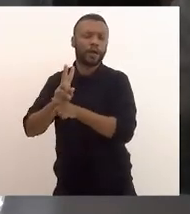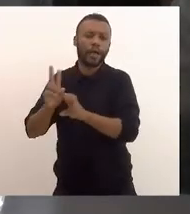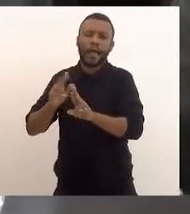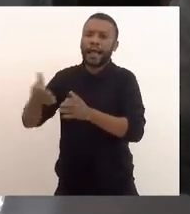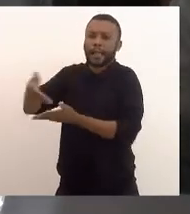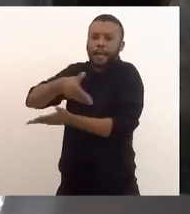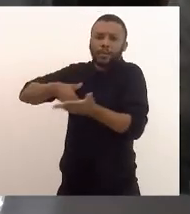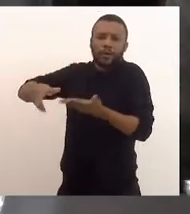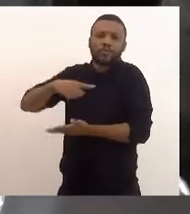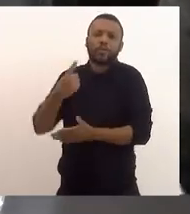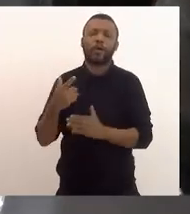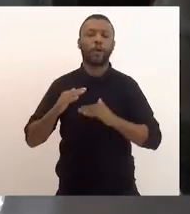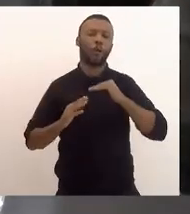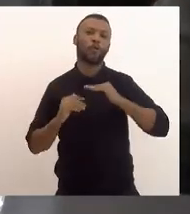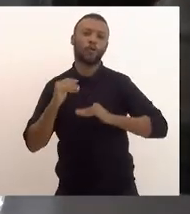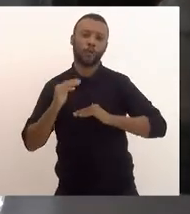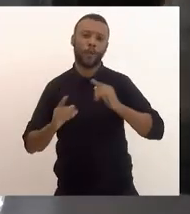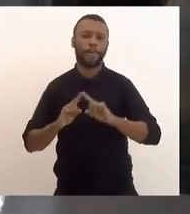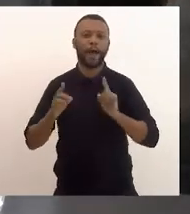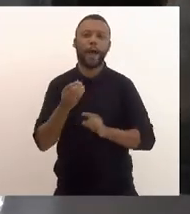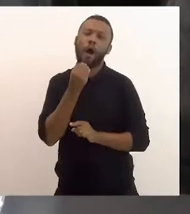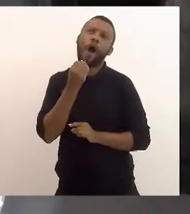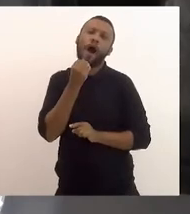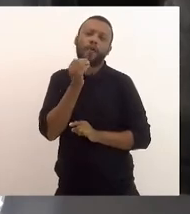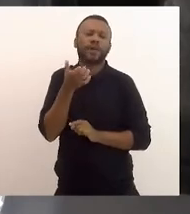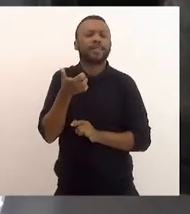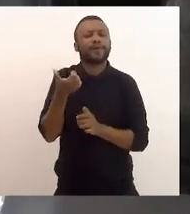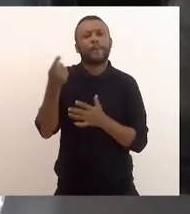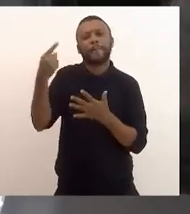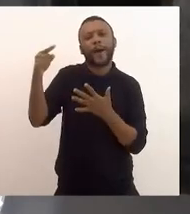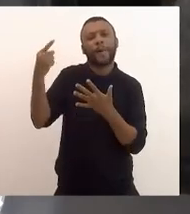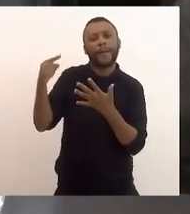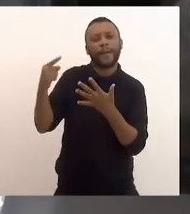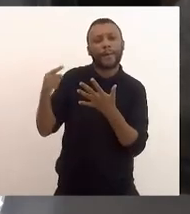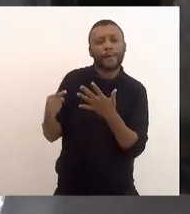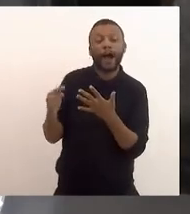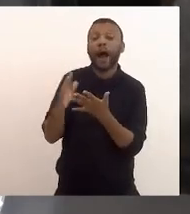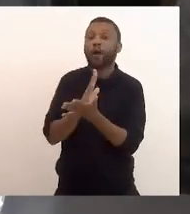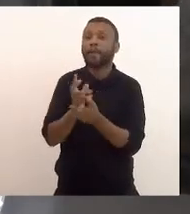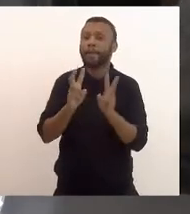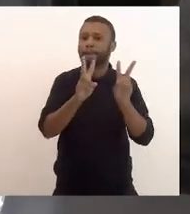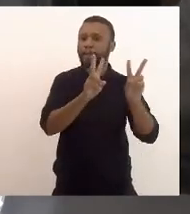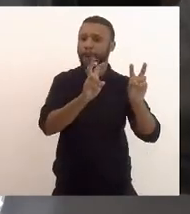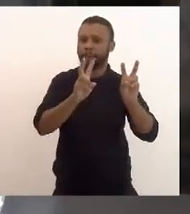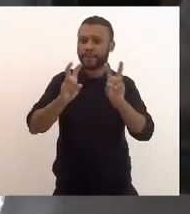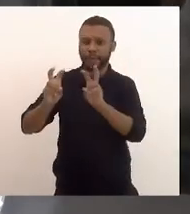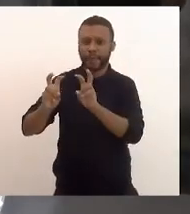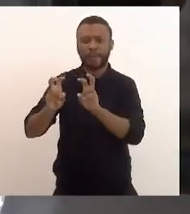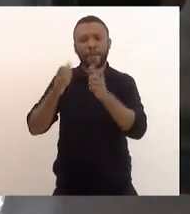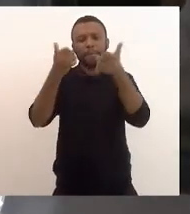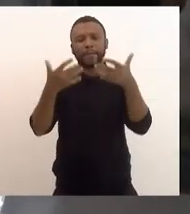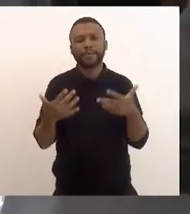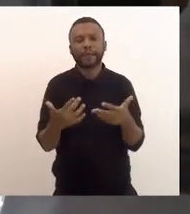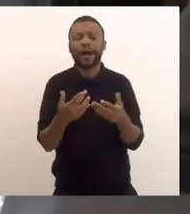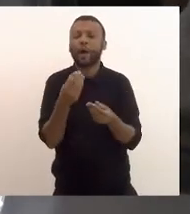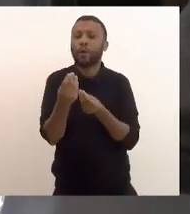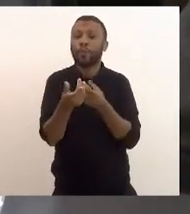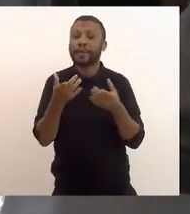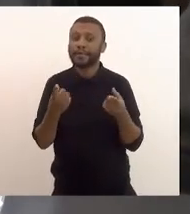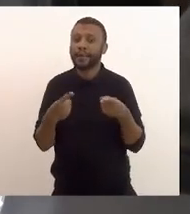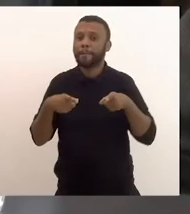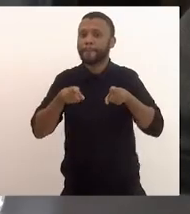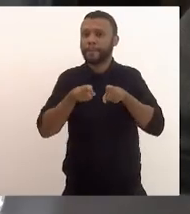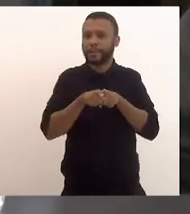construímos mas obviamente eu queria que apenas elencar algumas para falar o quanto que essa parceria ela não não é